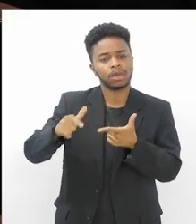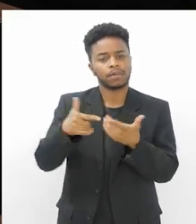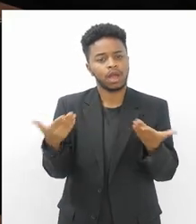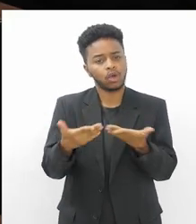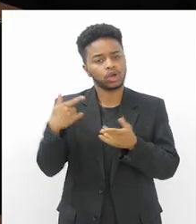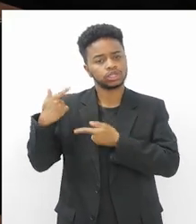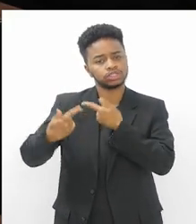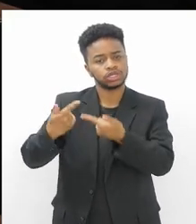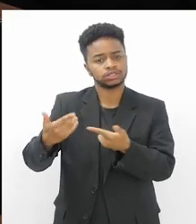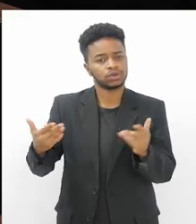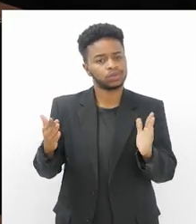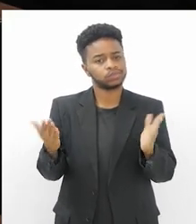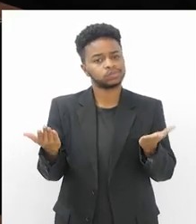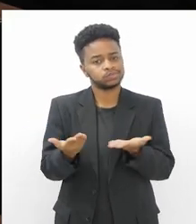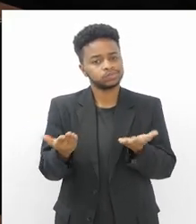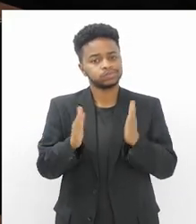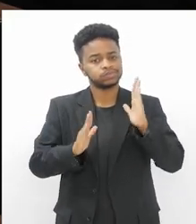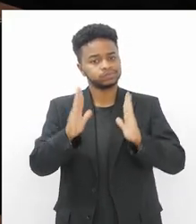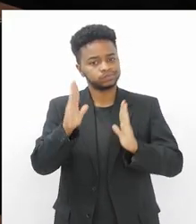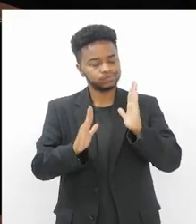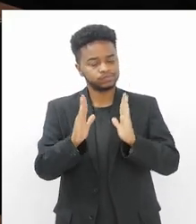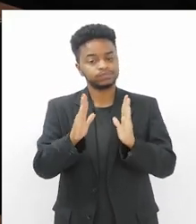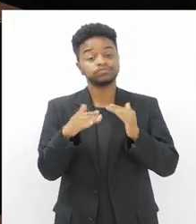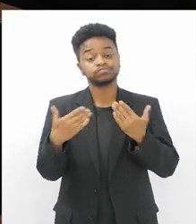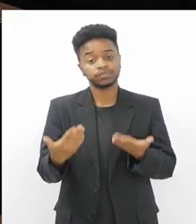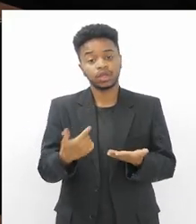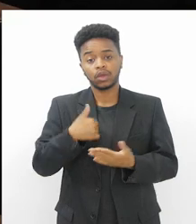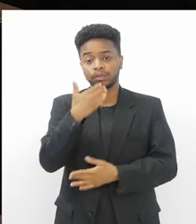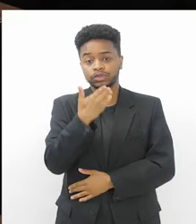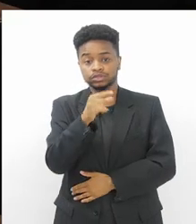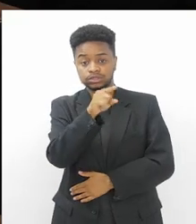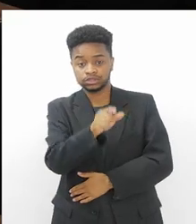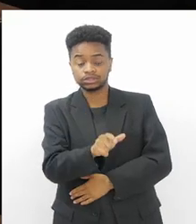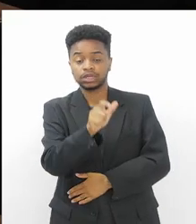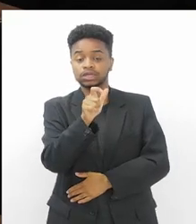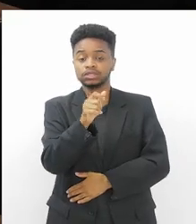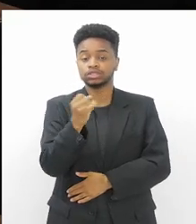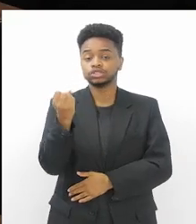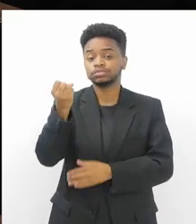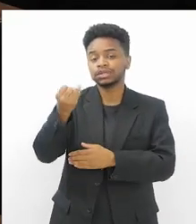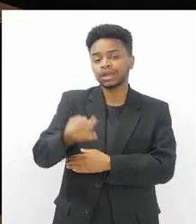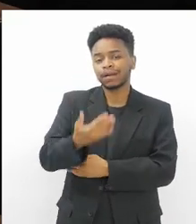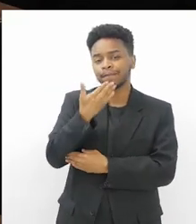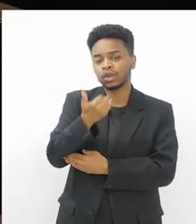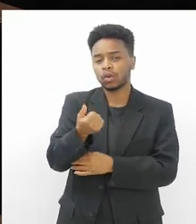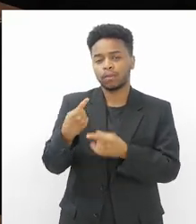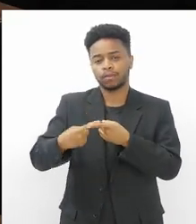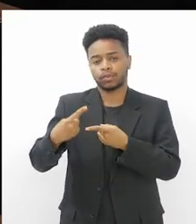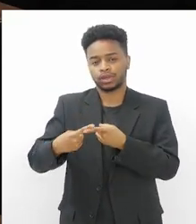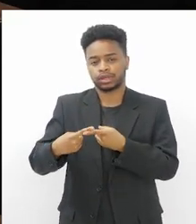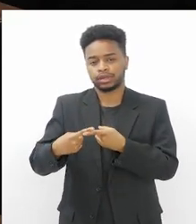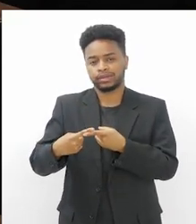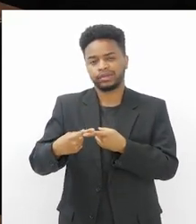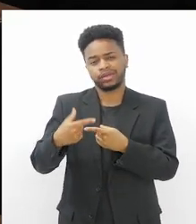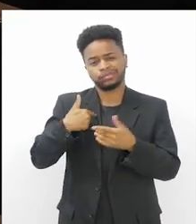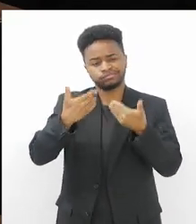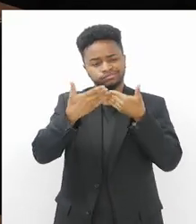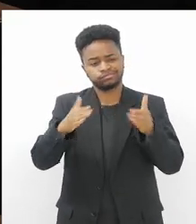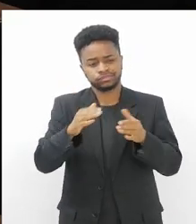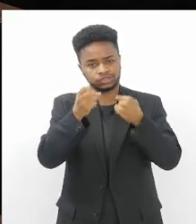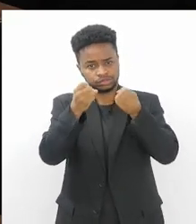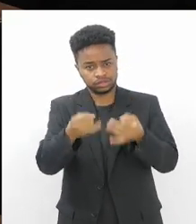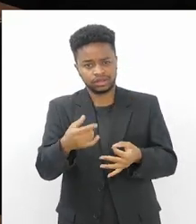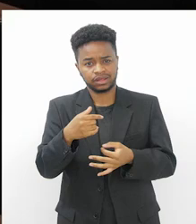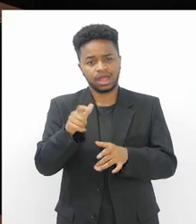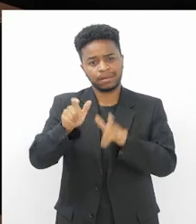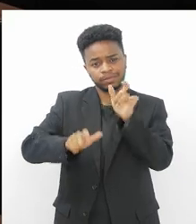né, nessa geração atual que a gente está vivendo. Eu queria que a senhora explicasse um pouquinho, porque a gente, como eu falei aqui na abertura,